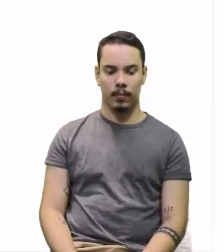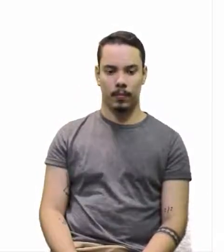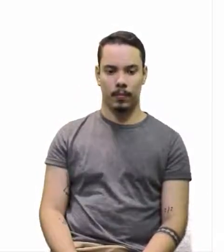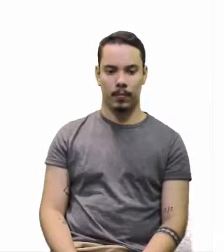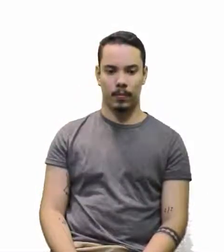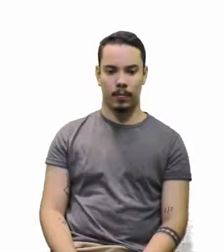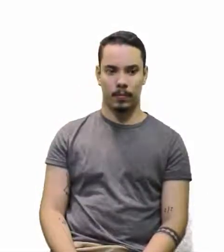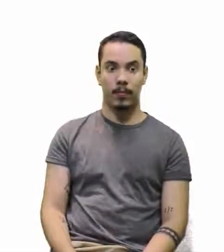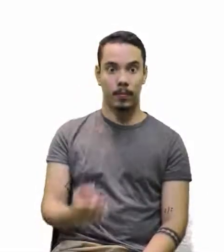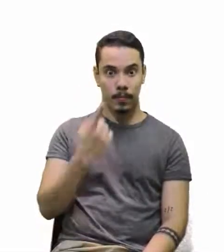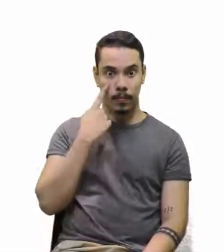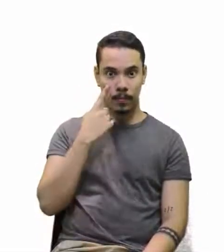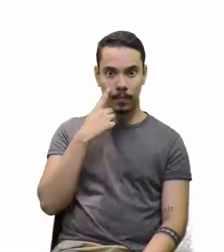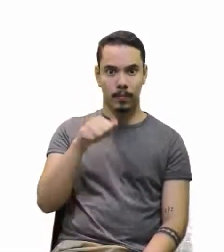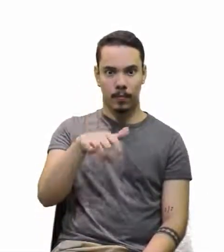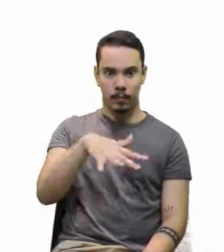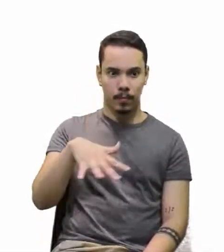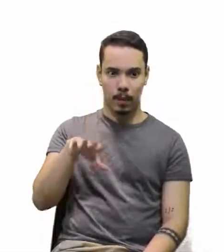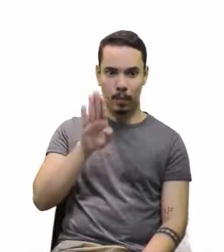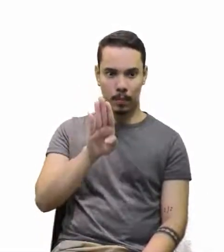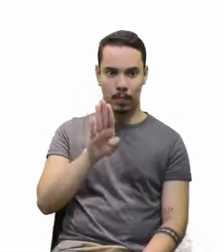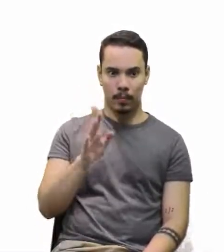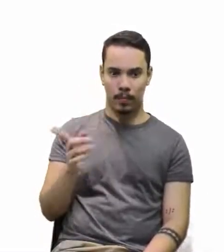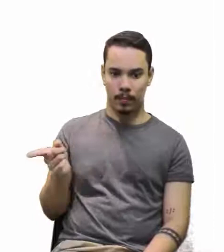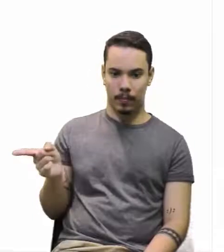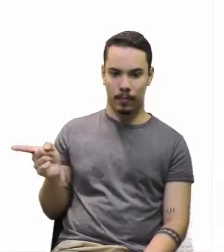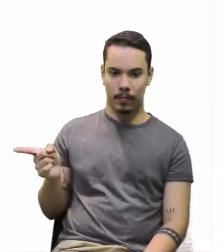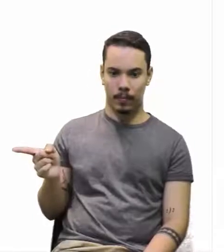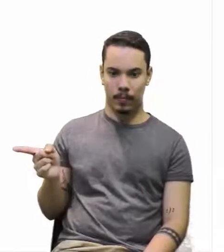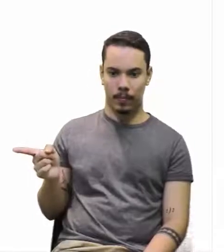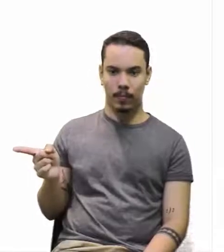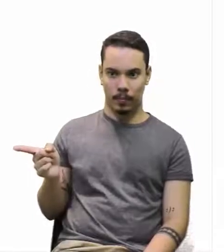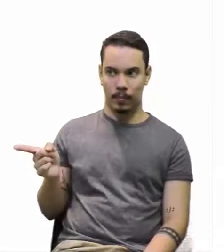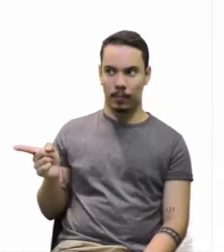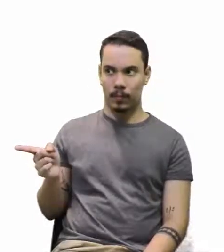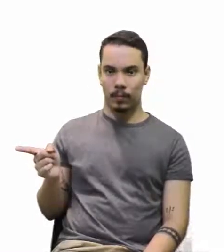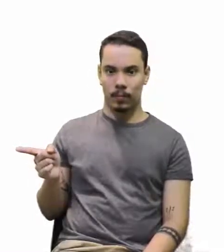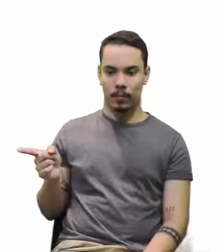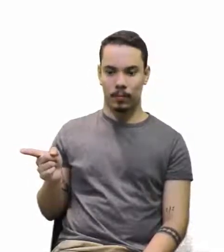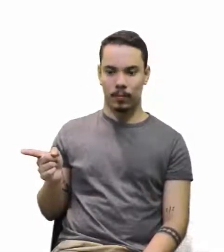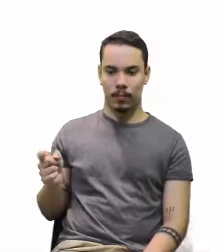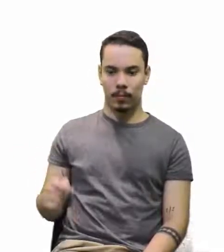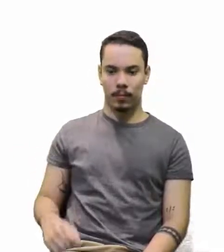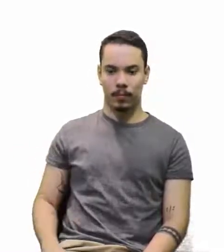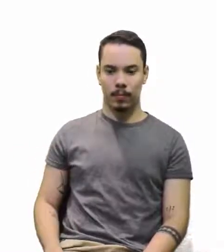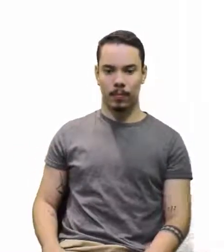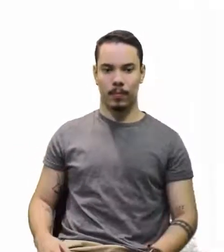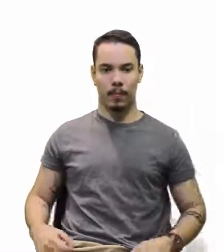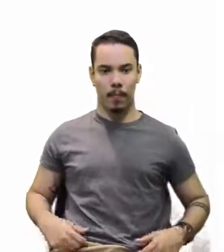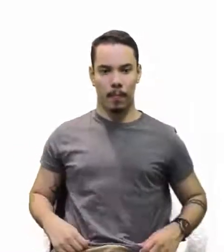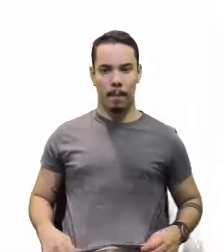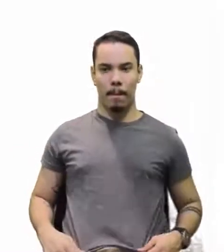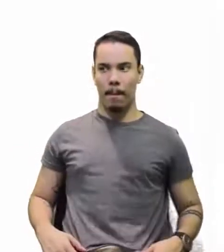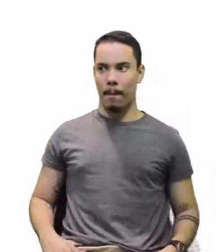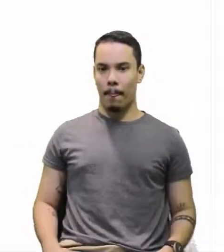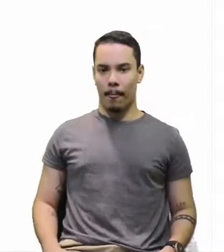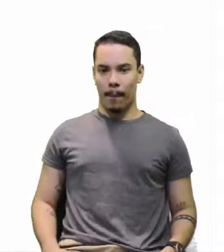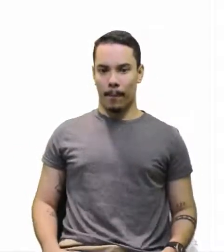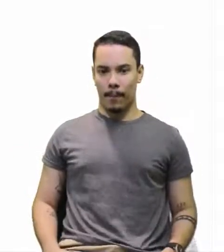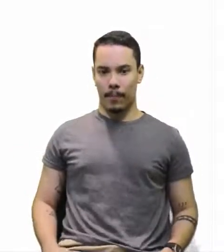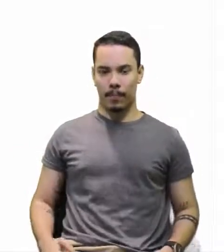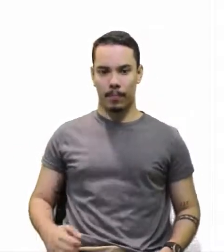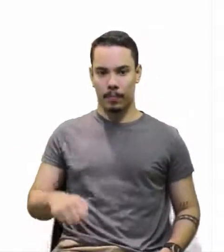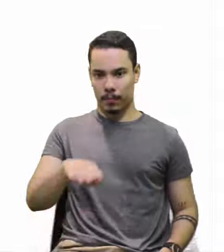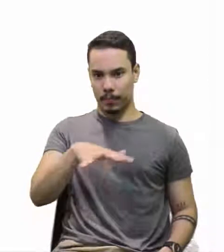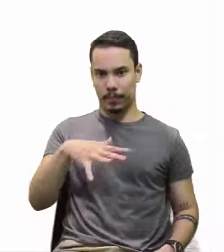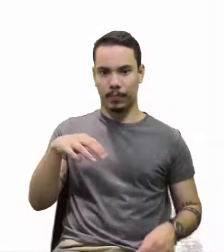Olha, campo B, campo magnético, né? Saindo a um ponto. E campo